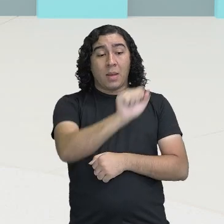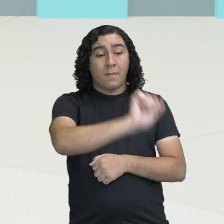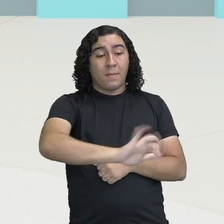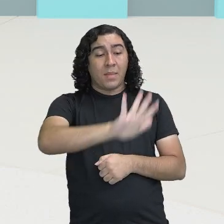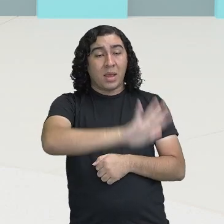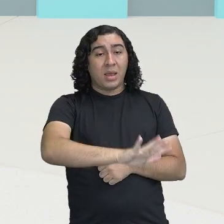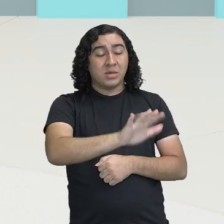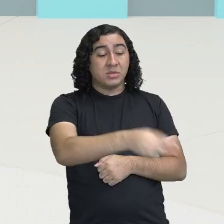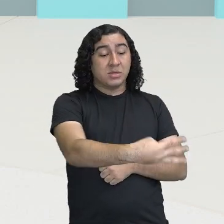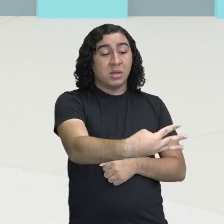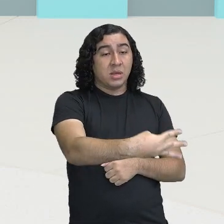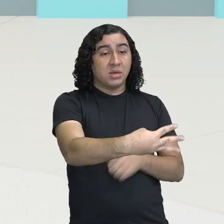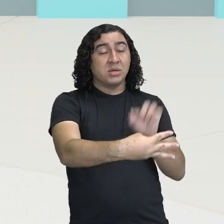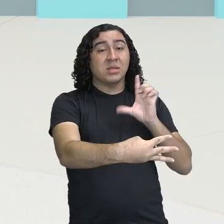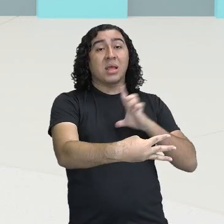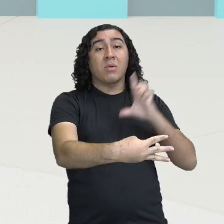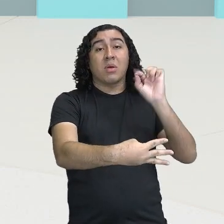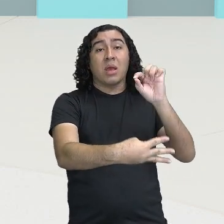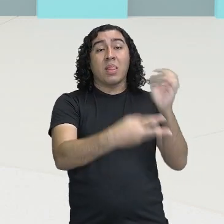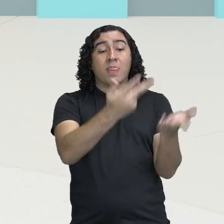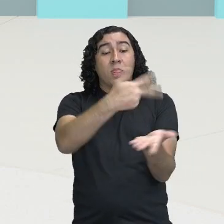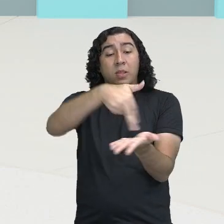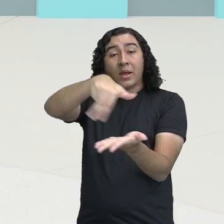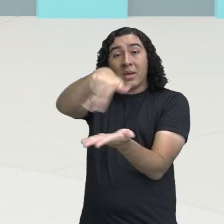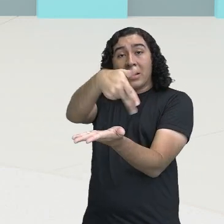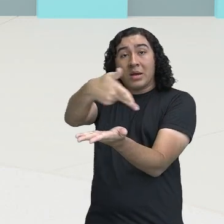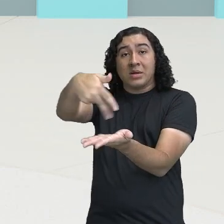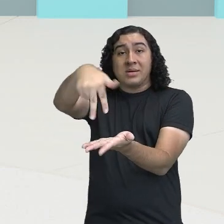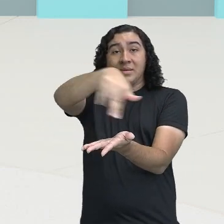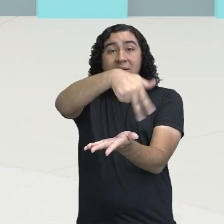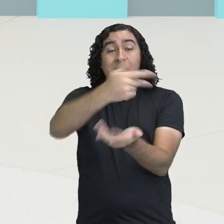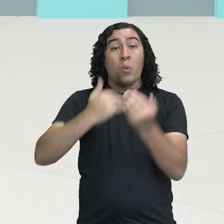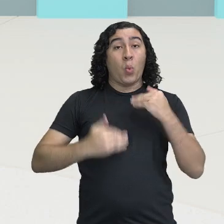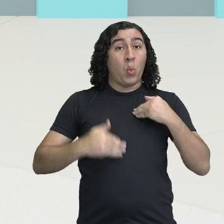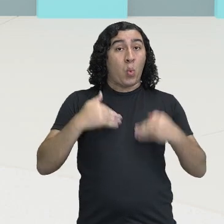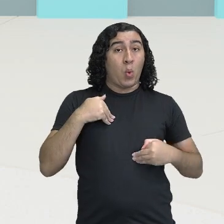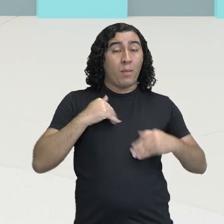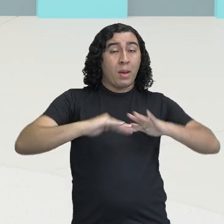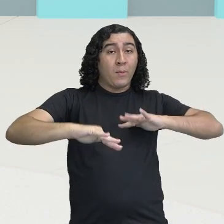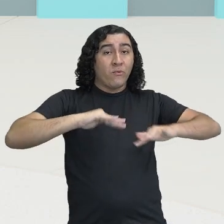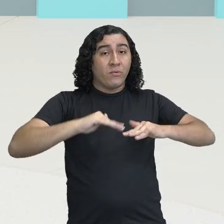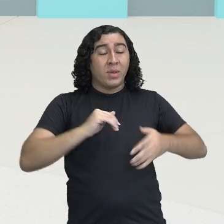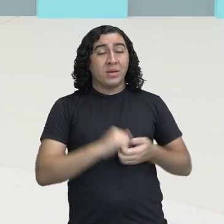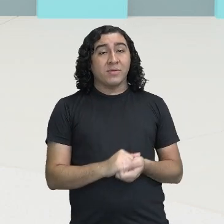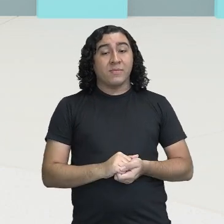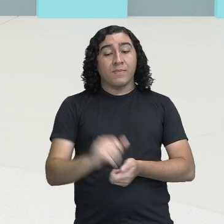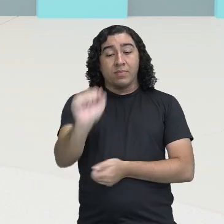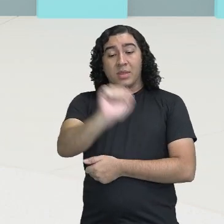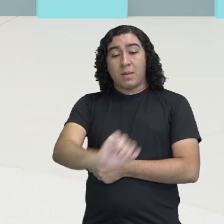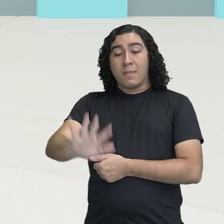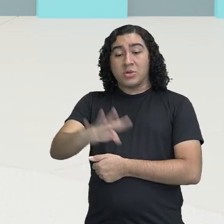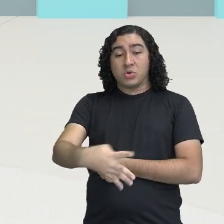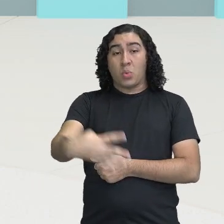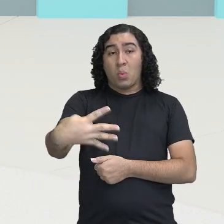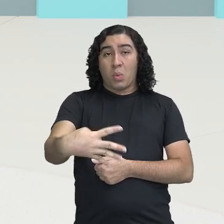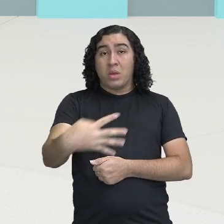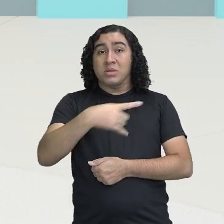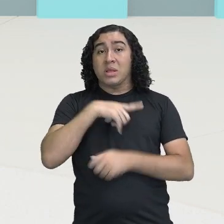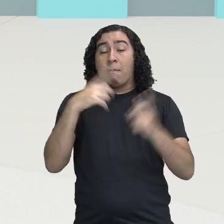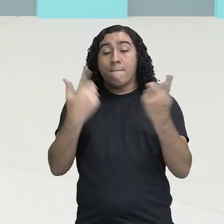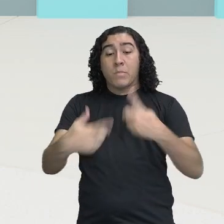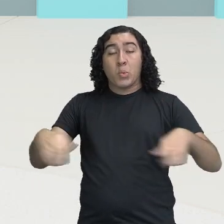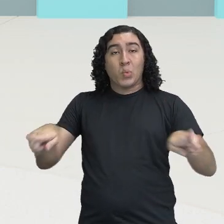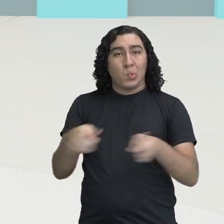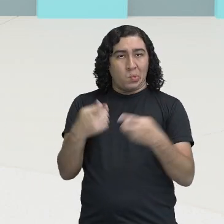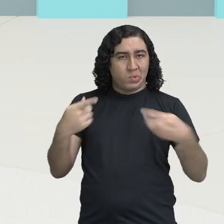a dança, né? Uma produção de movimento. E em seguida temos a música,